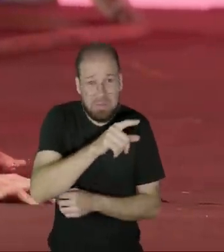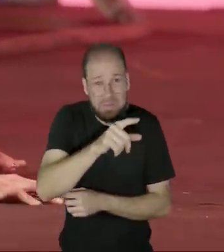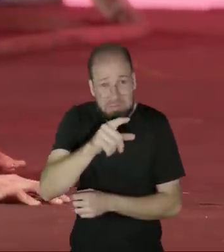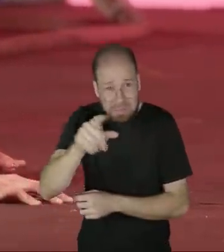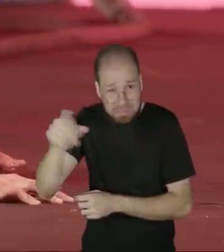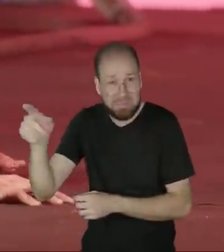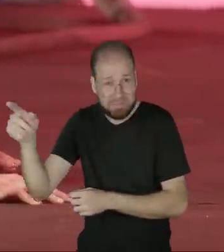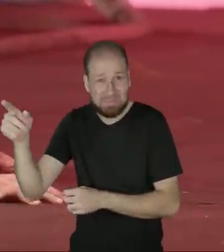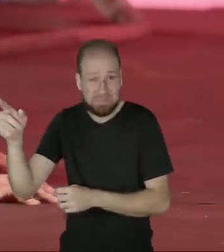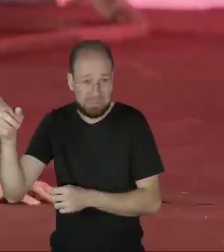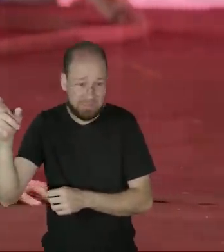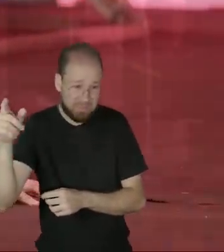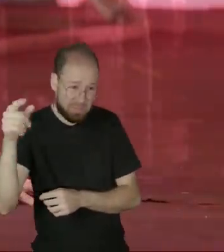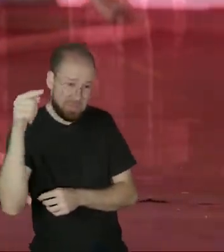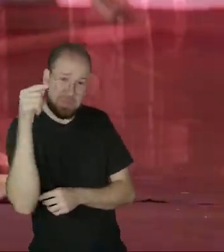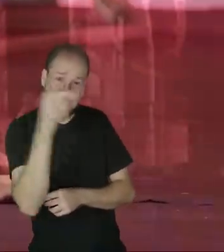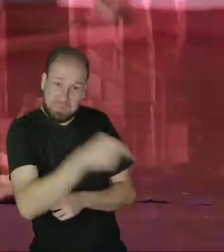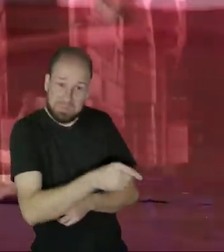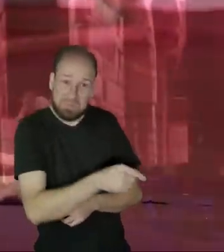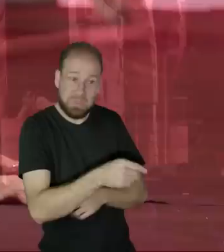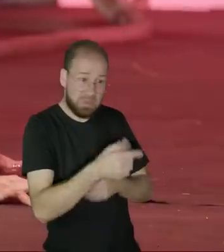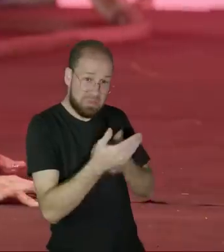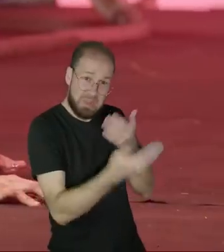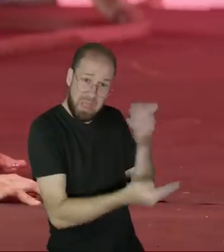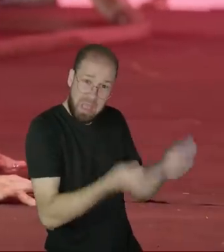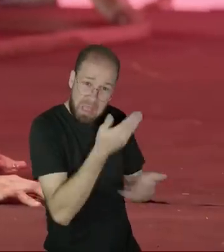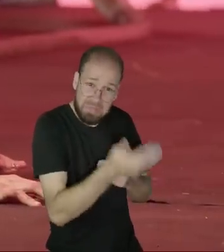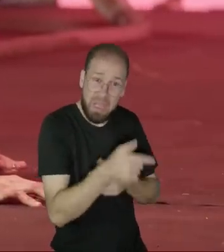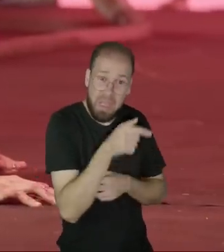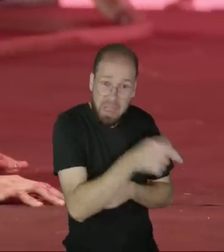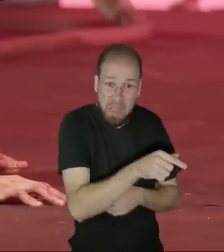É assim que atormentais o vosso Criador.